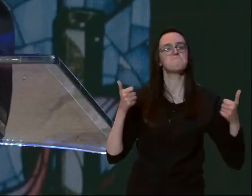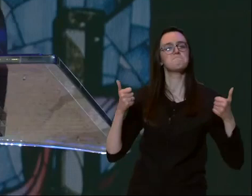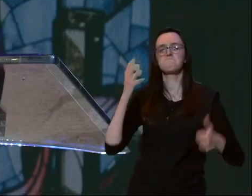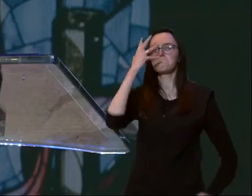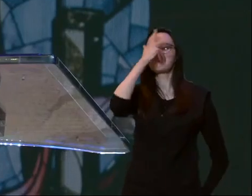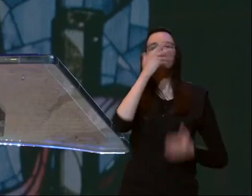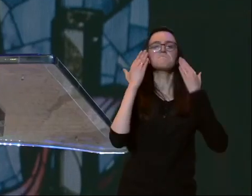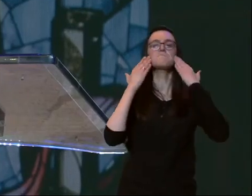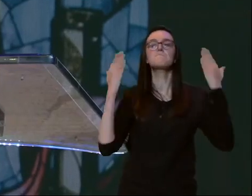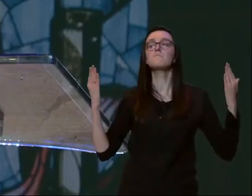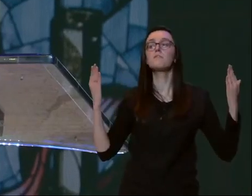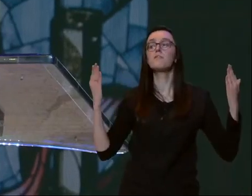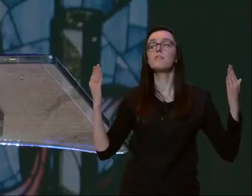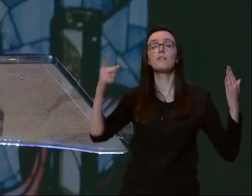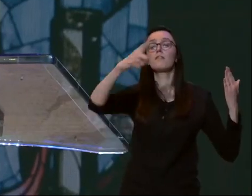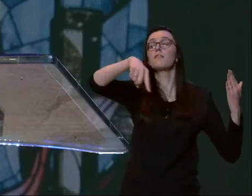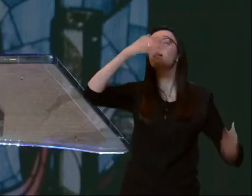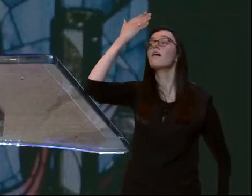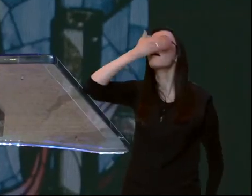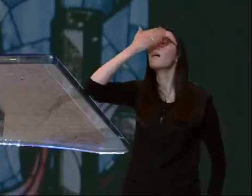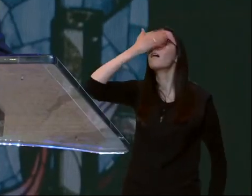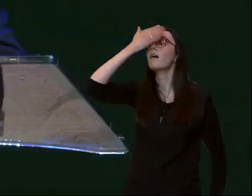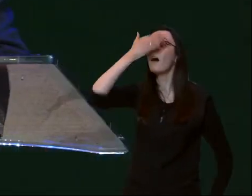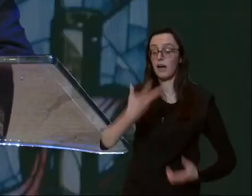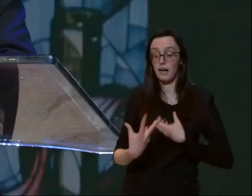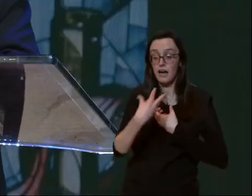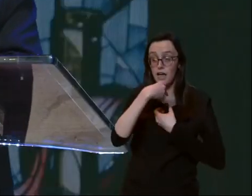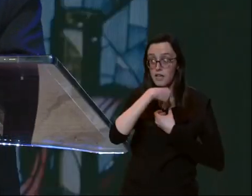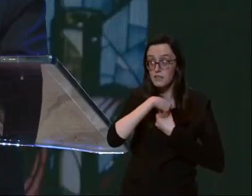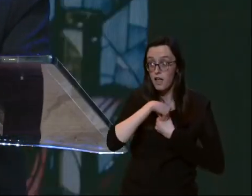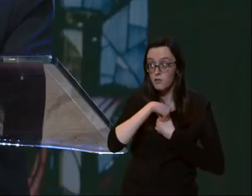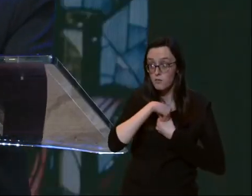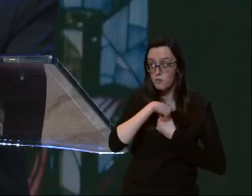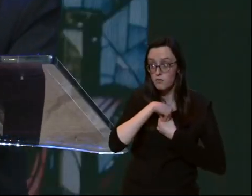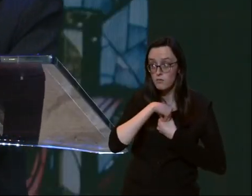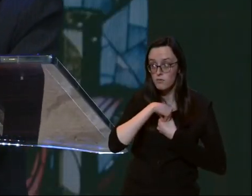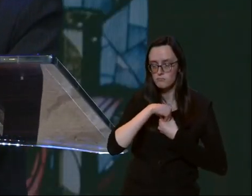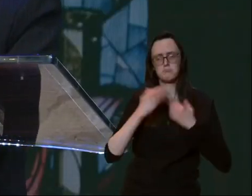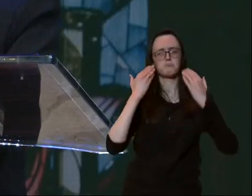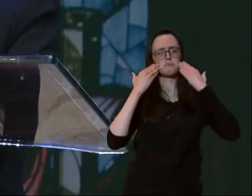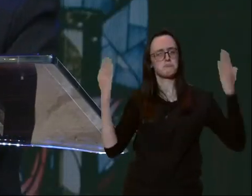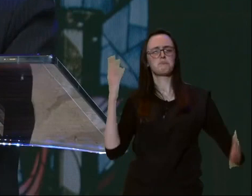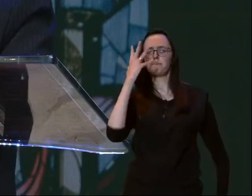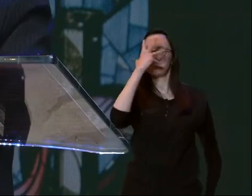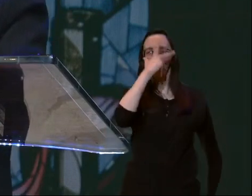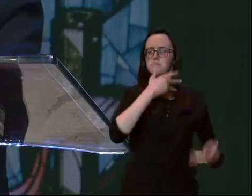uniforme, daquele exuberante uniforme,